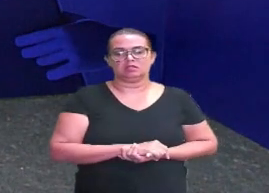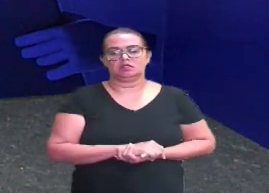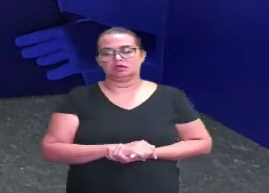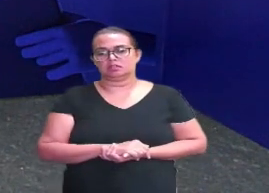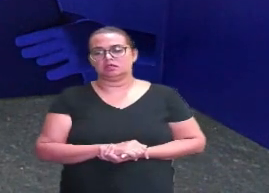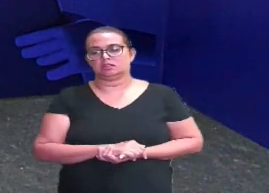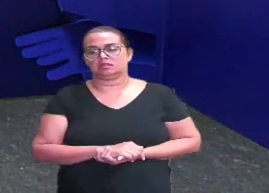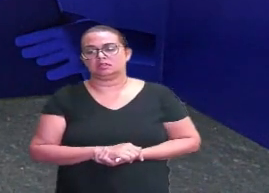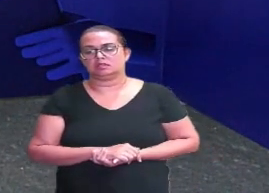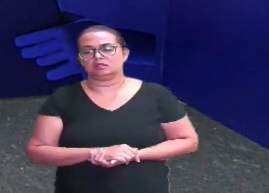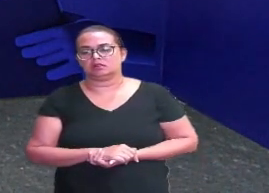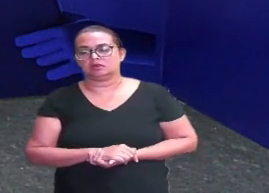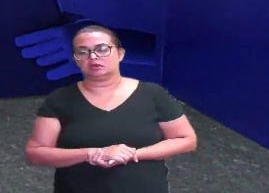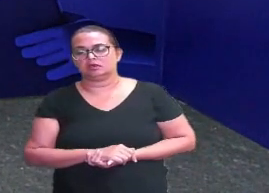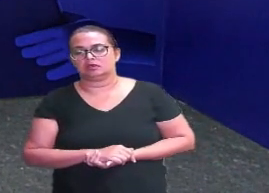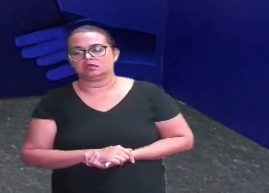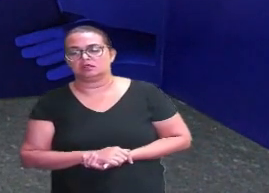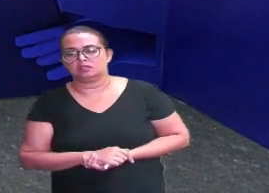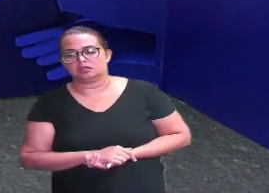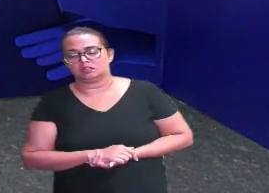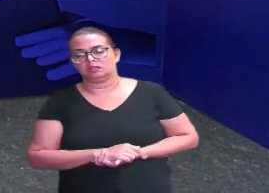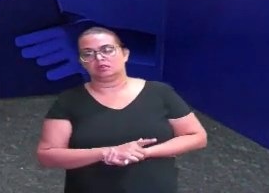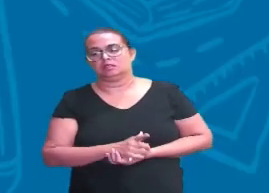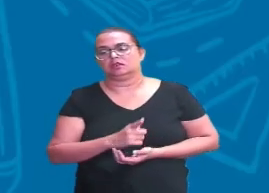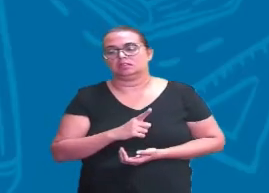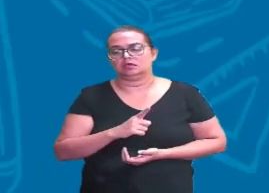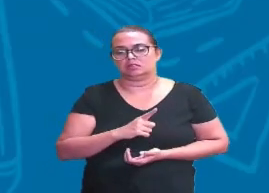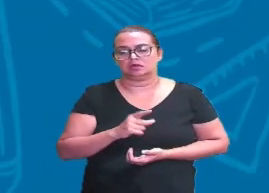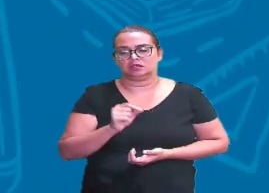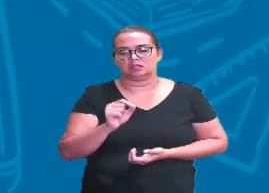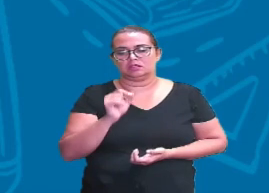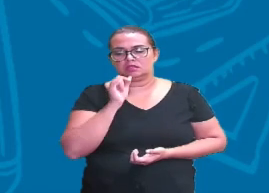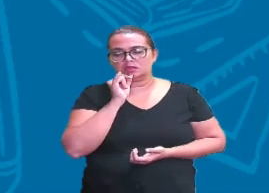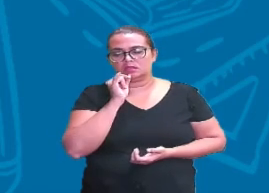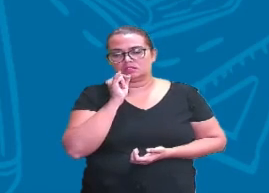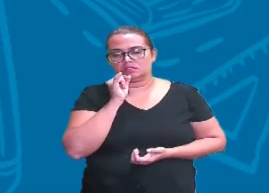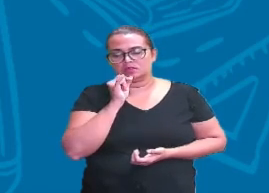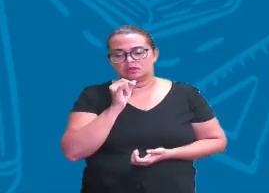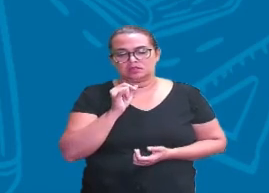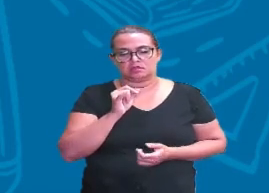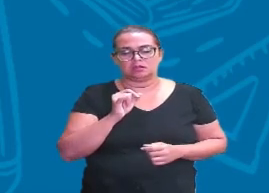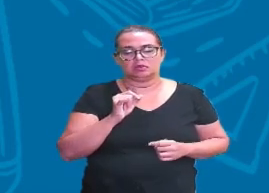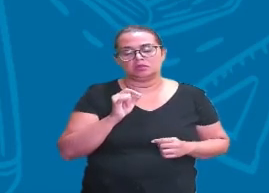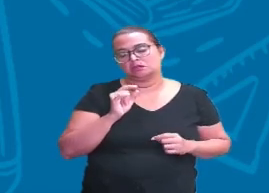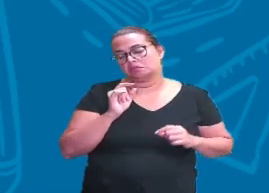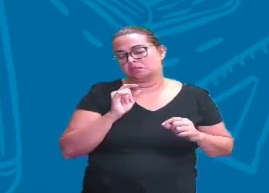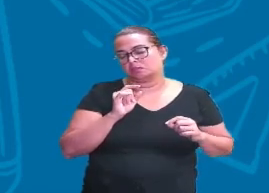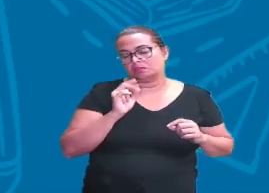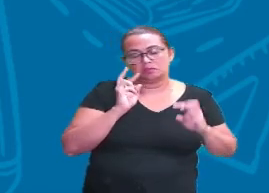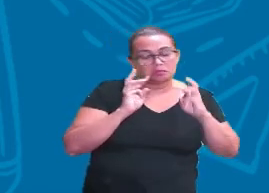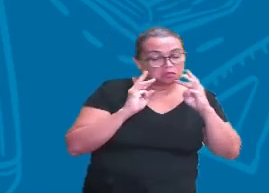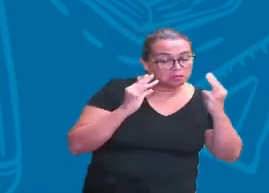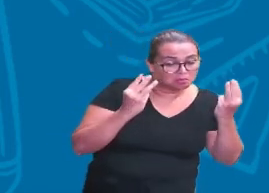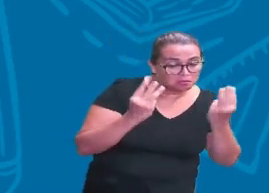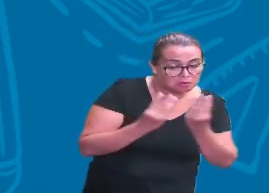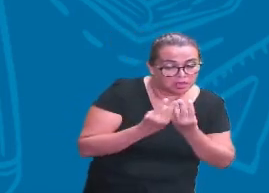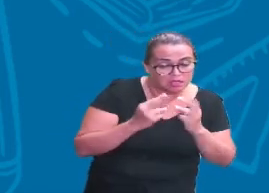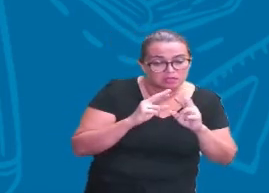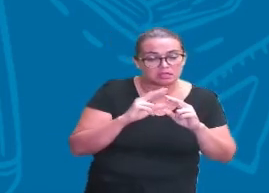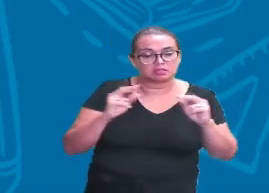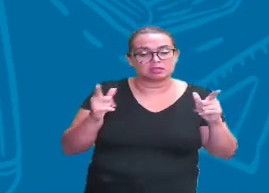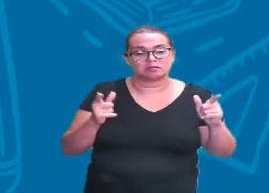Vamos lá. Aqui eu tenho, se eu pegar corpos com massas diferentes, tá, e soltar